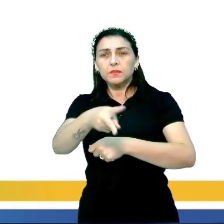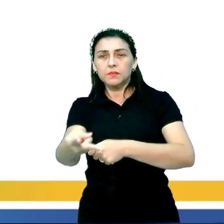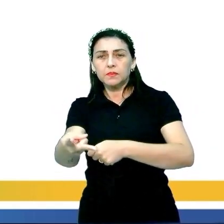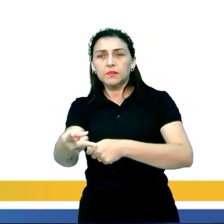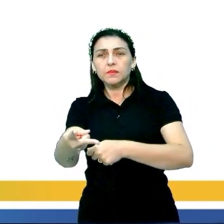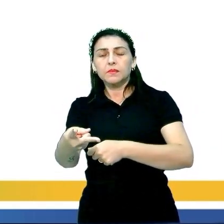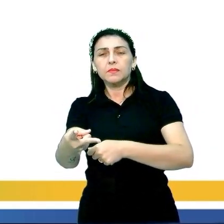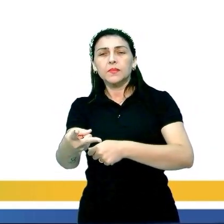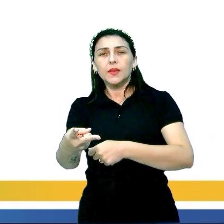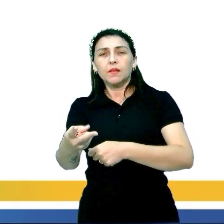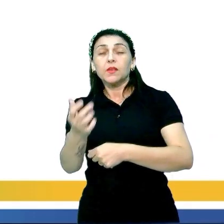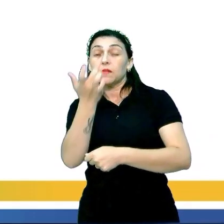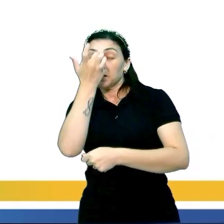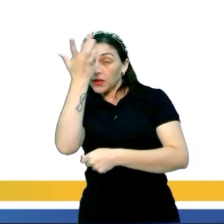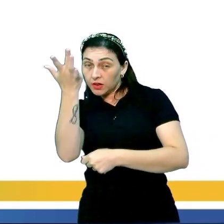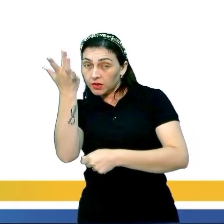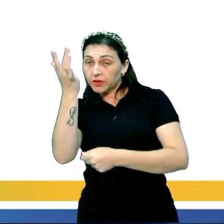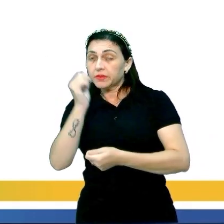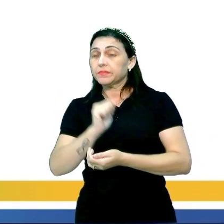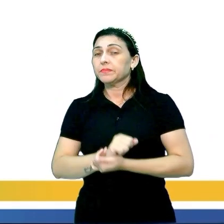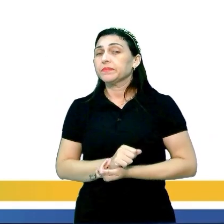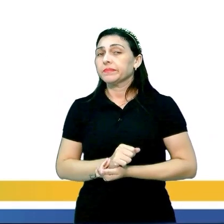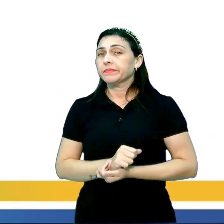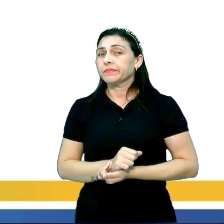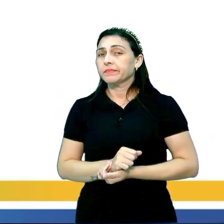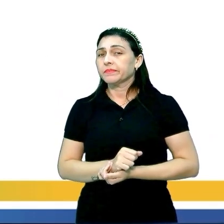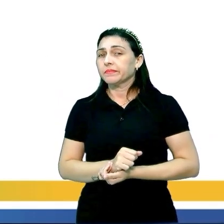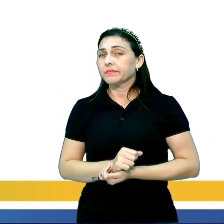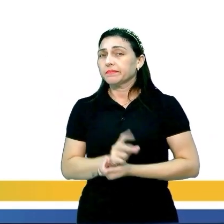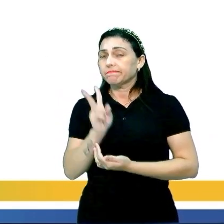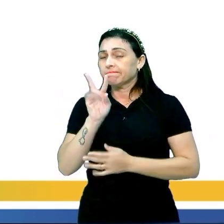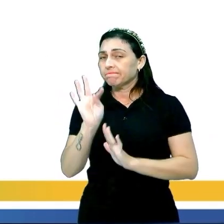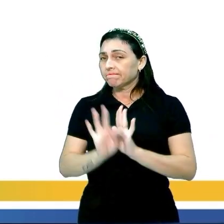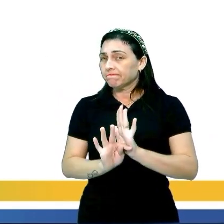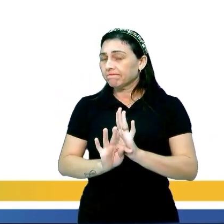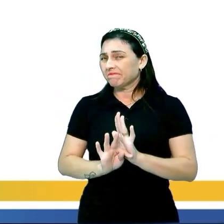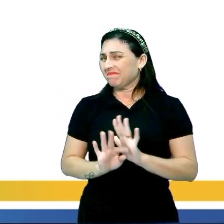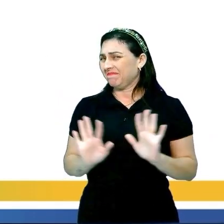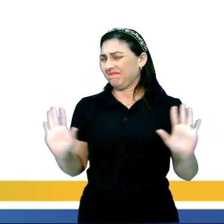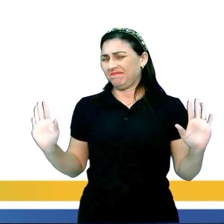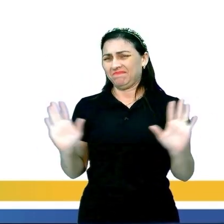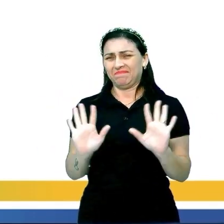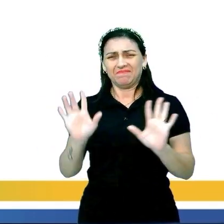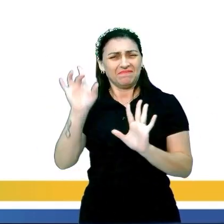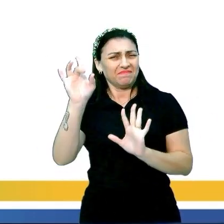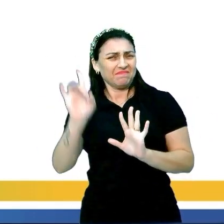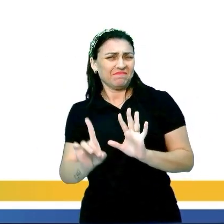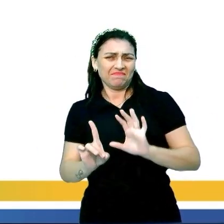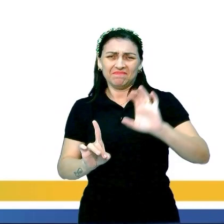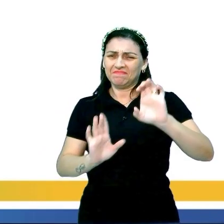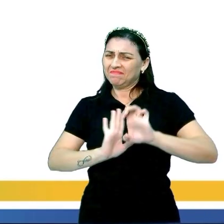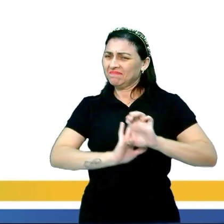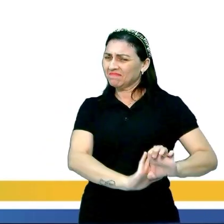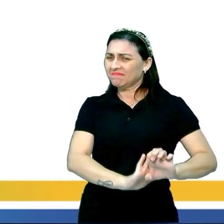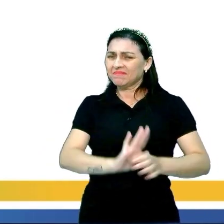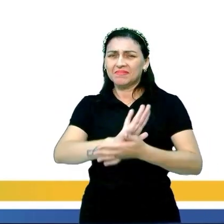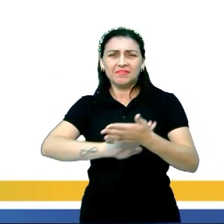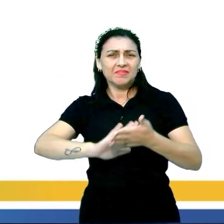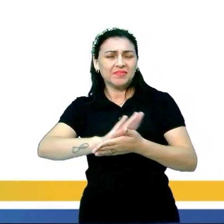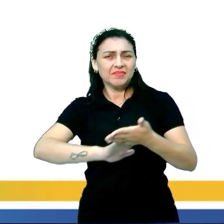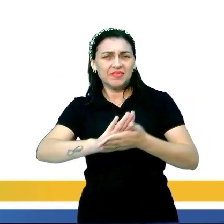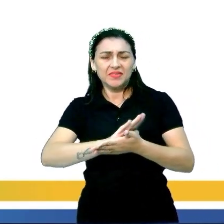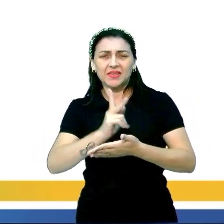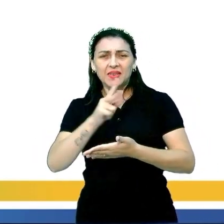para a oposição são muito fáceis. Vamos ver aqui no texto. Galera, ninguém falou de direita e esquerda aqui, né? Geralmente, quando se